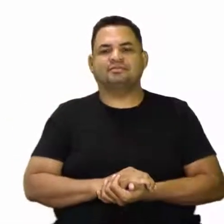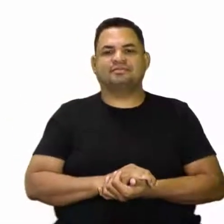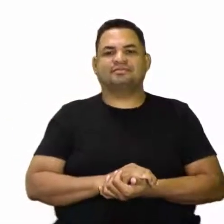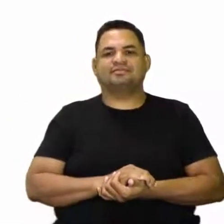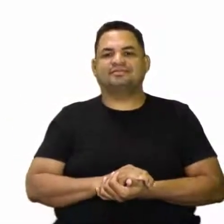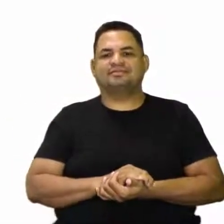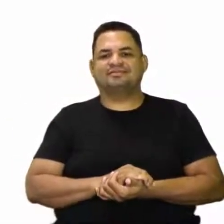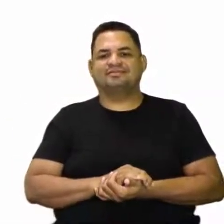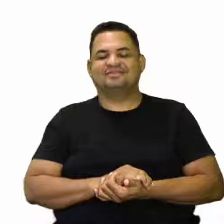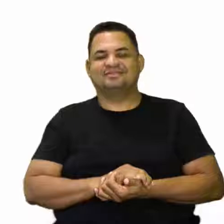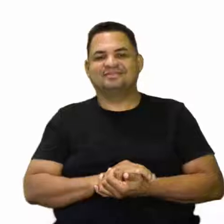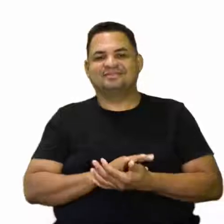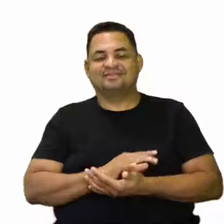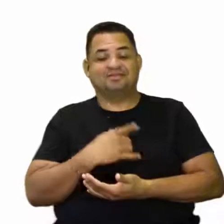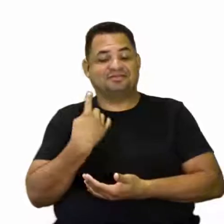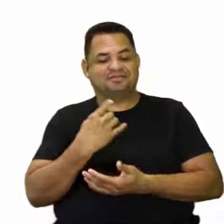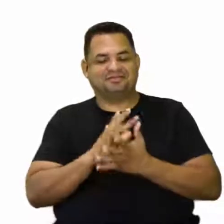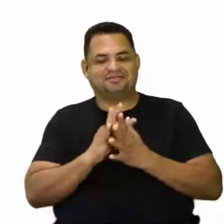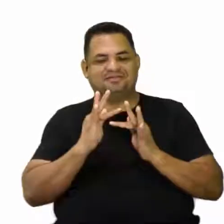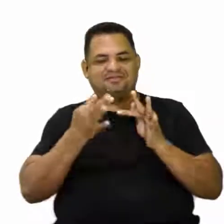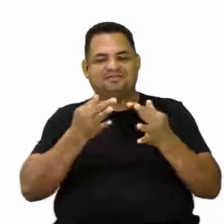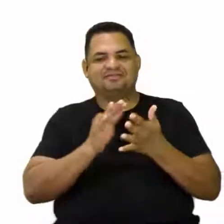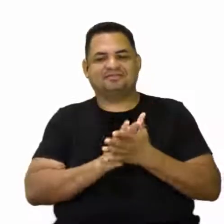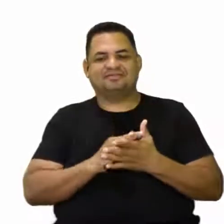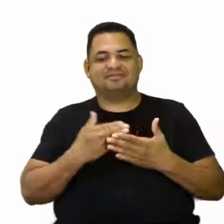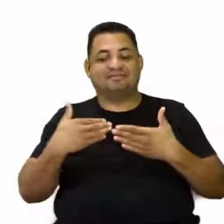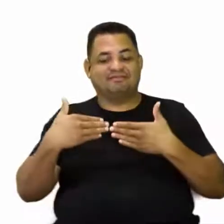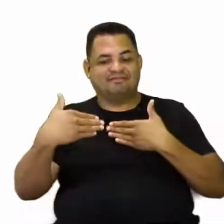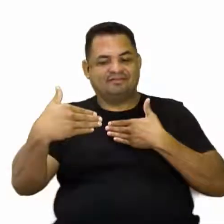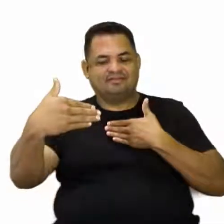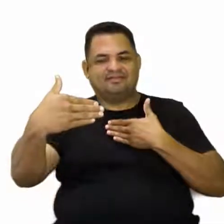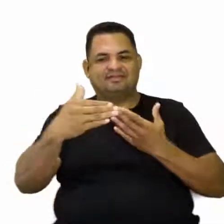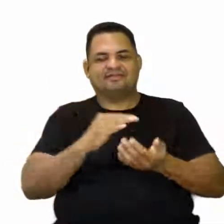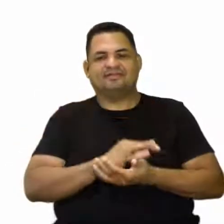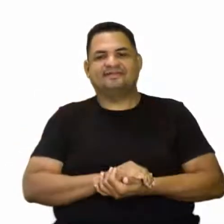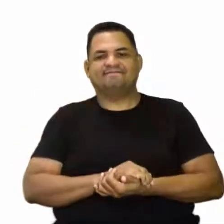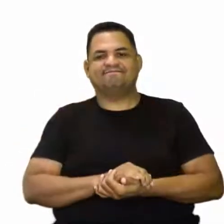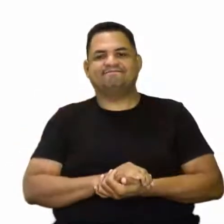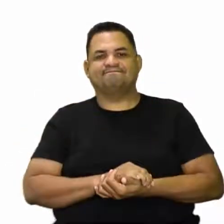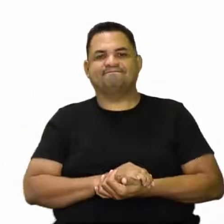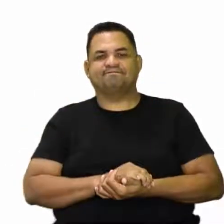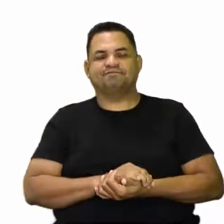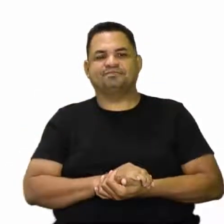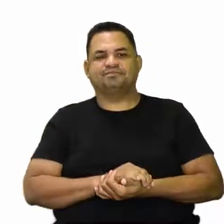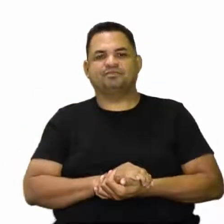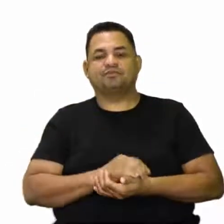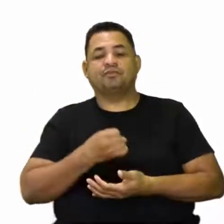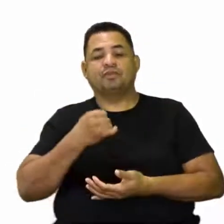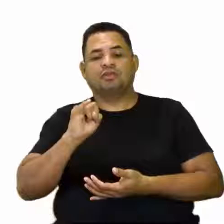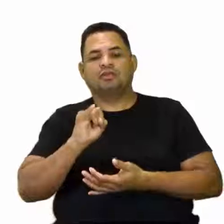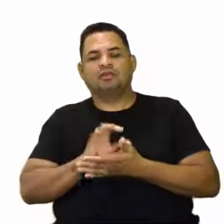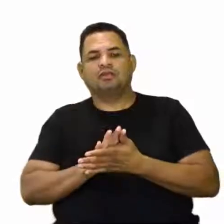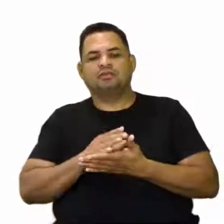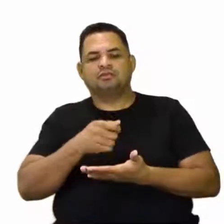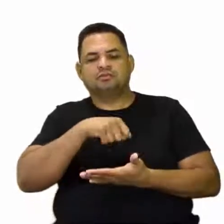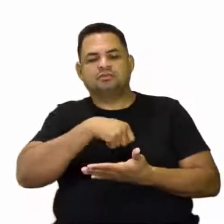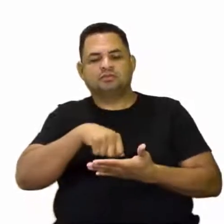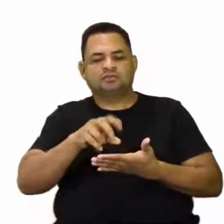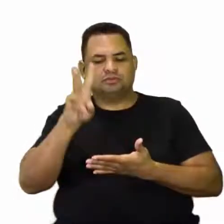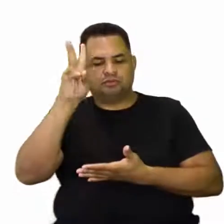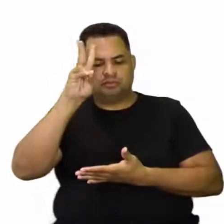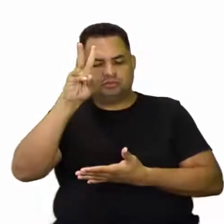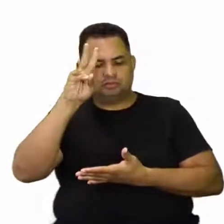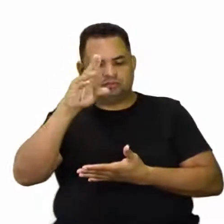a gente nem tá no fim ainda, né? Ainda tem muita coisa. Né? Então, seria uma biografia. Agora, se ela escrever uma